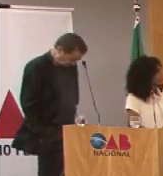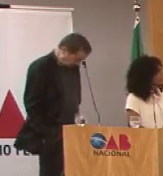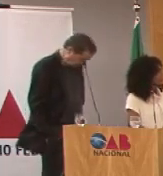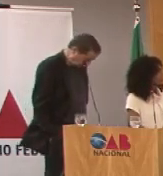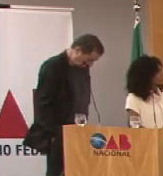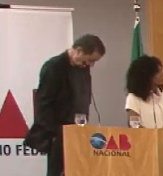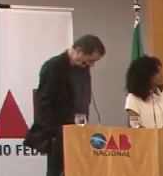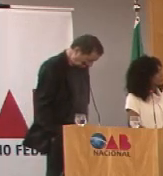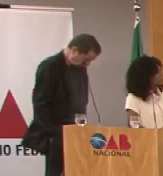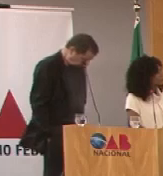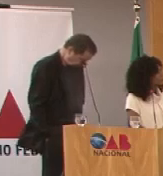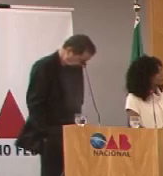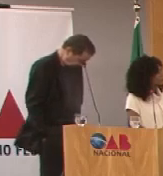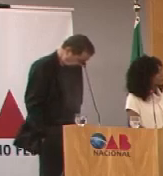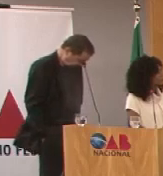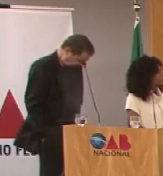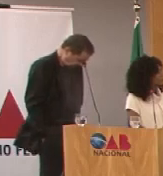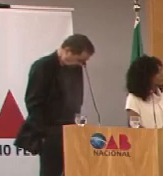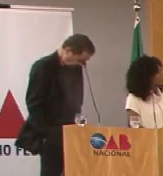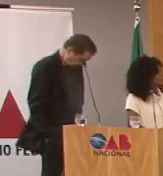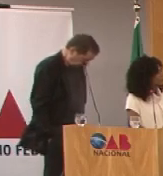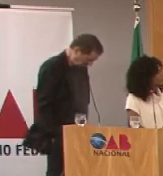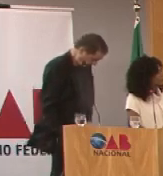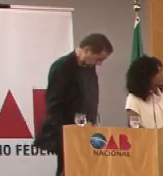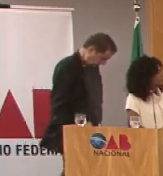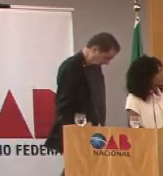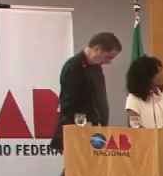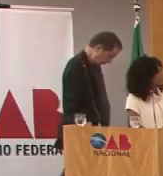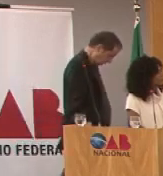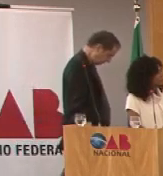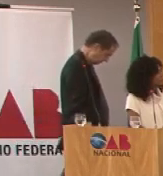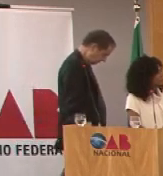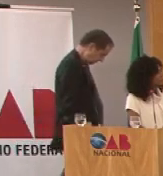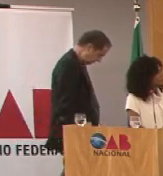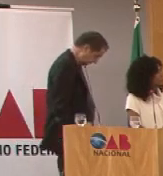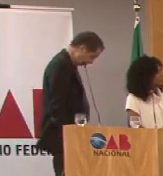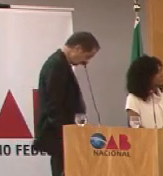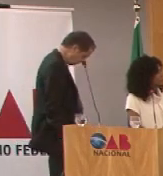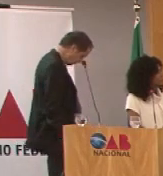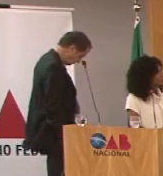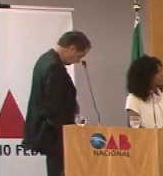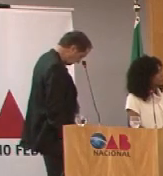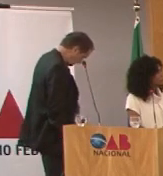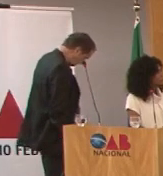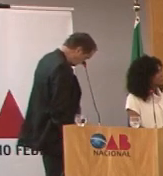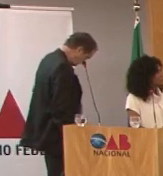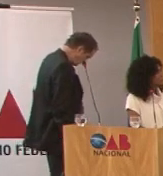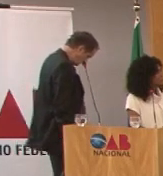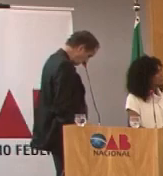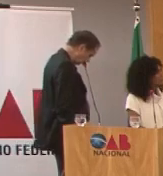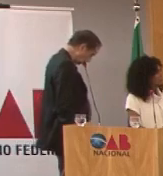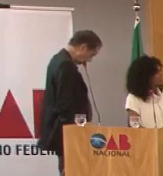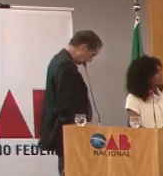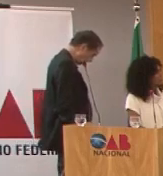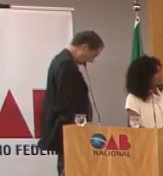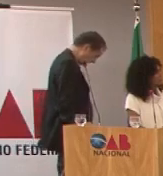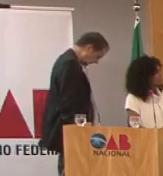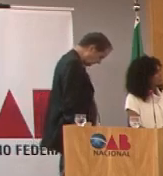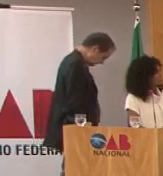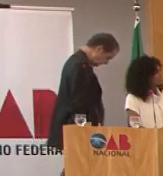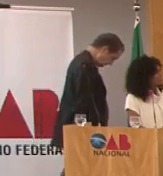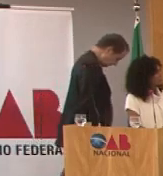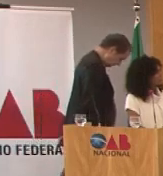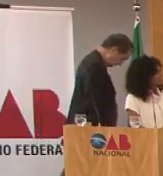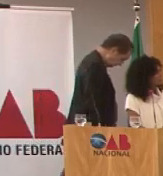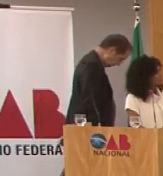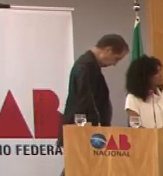entre feministas evangélicas e feministas seculares, para destacar que o cristianismo